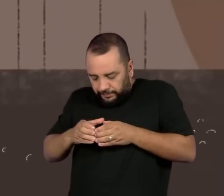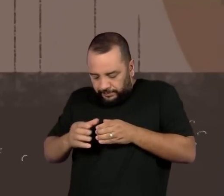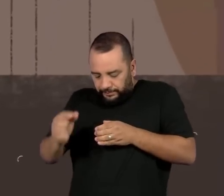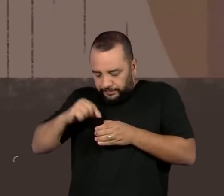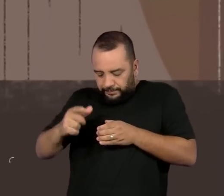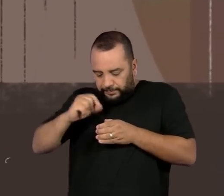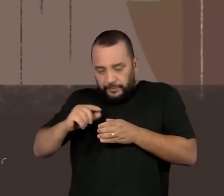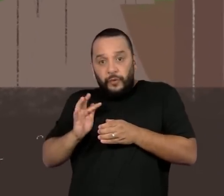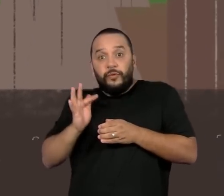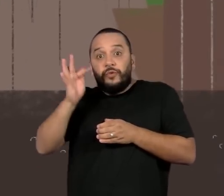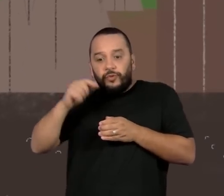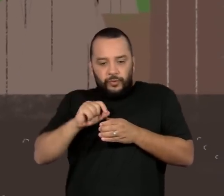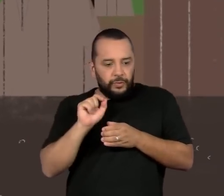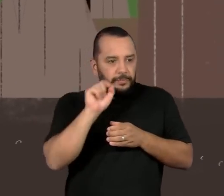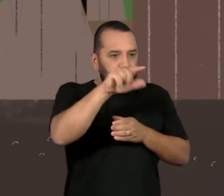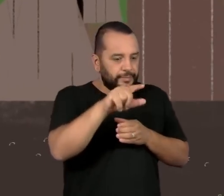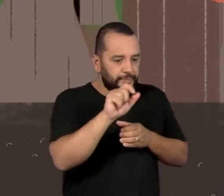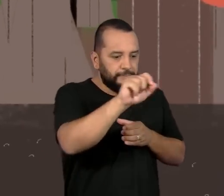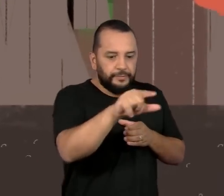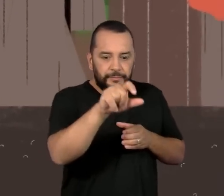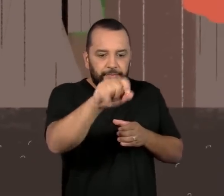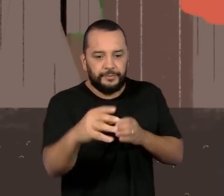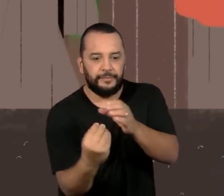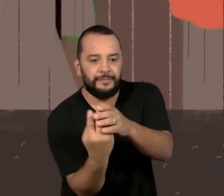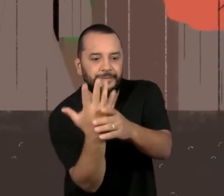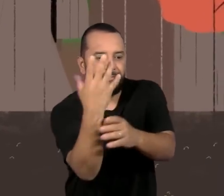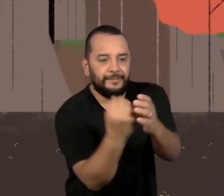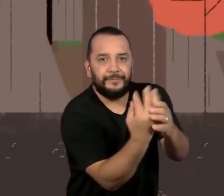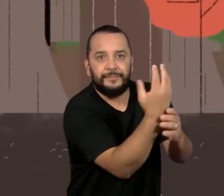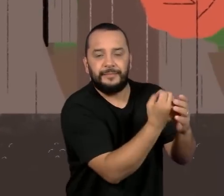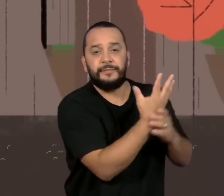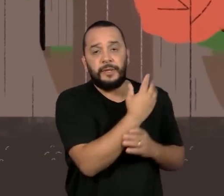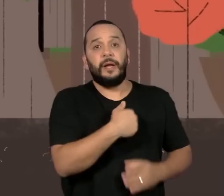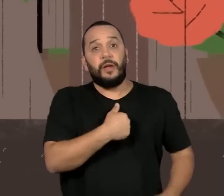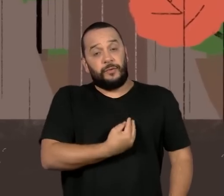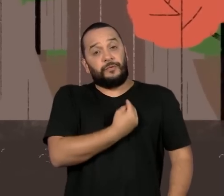existo porque os quilombolas conhecem meu uso.